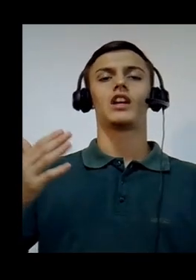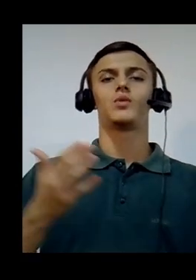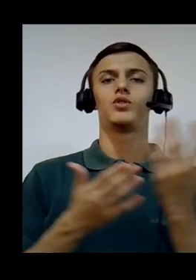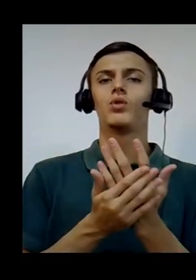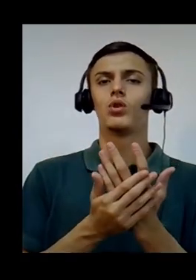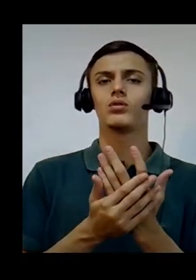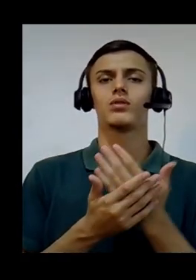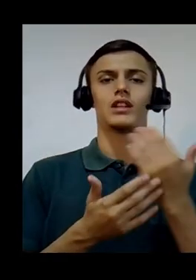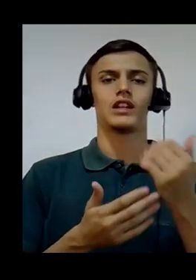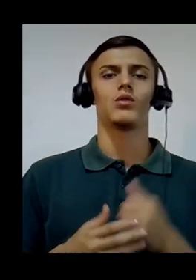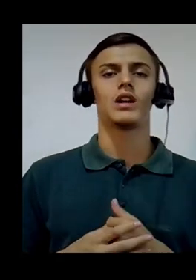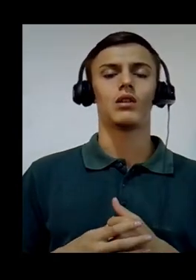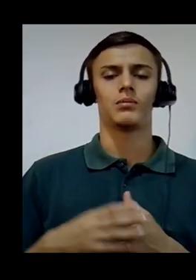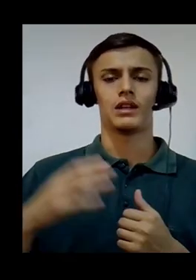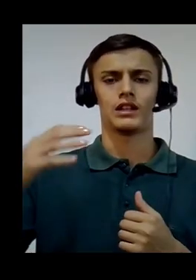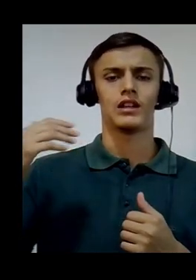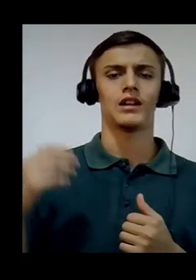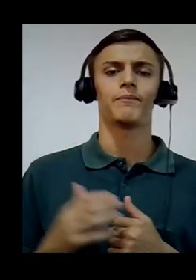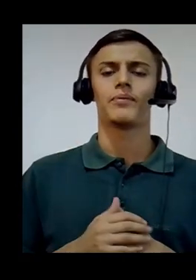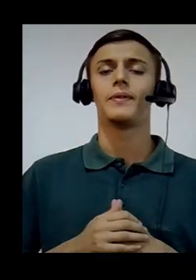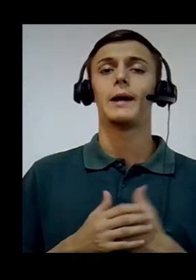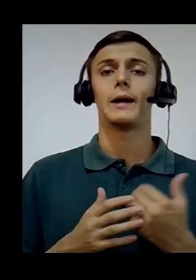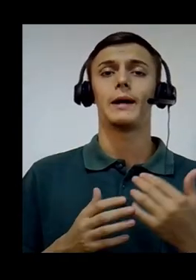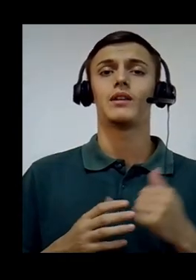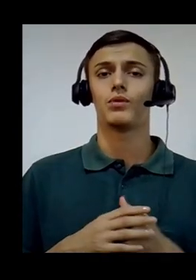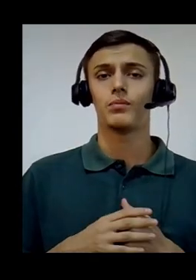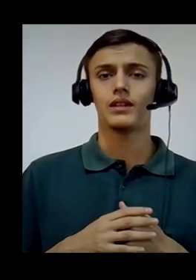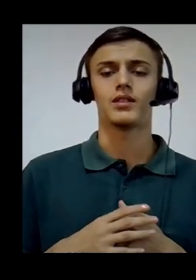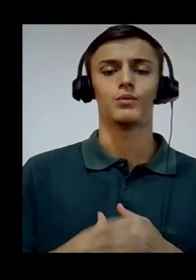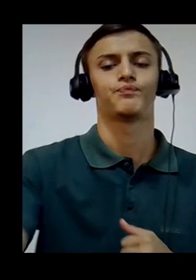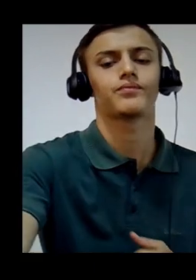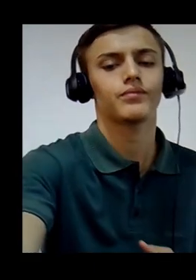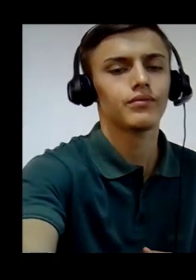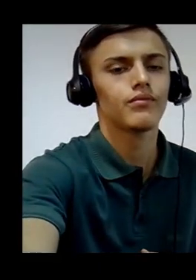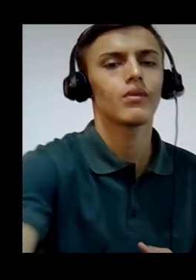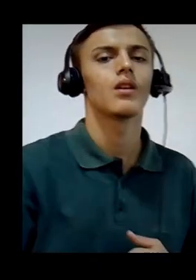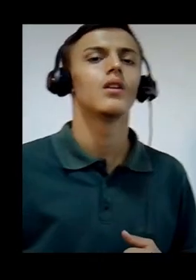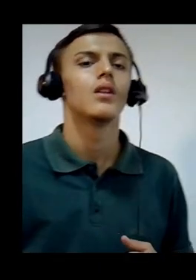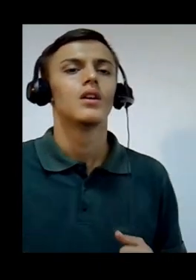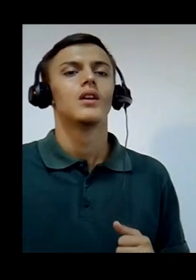para evitar qualquer tipo de enrosco naquele local também ali da movimentação.